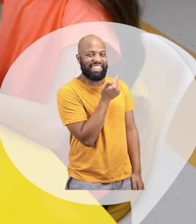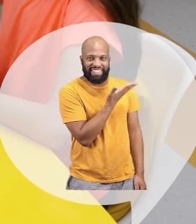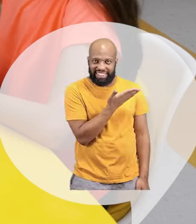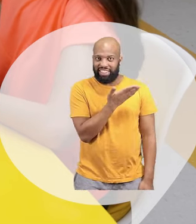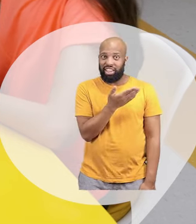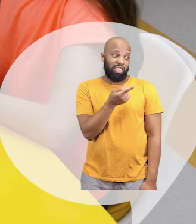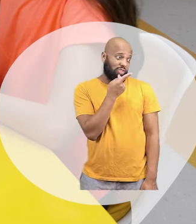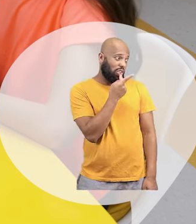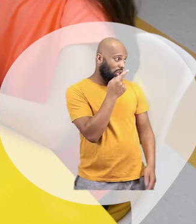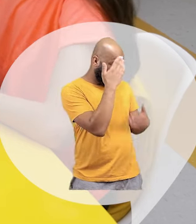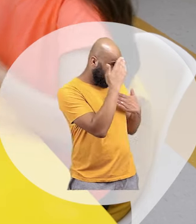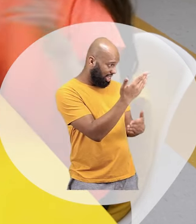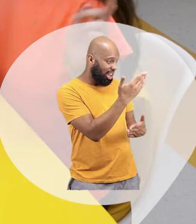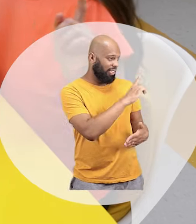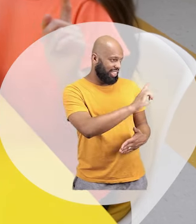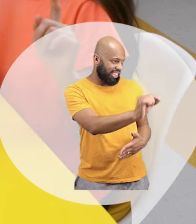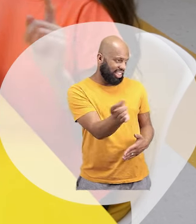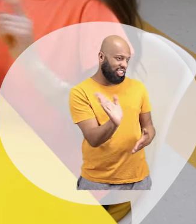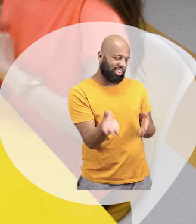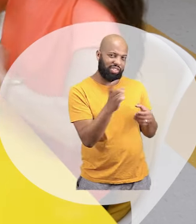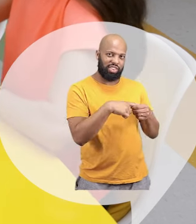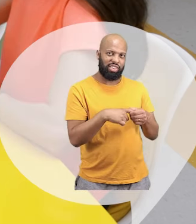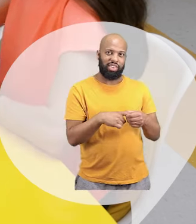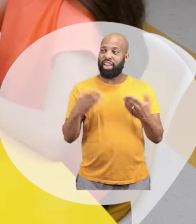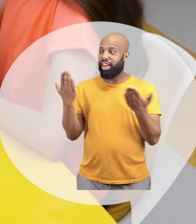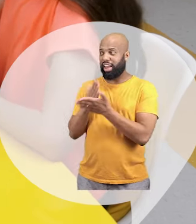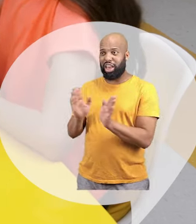sabe você falou obrigado